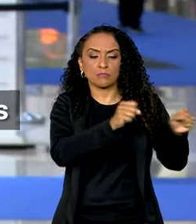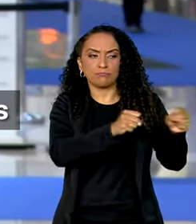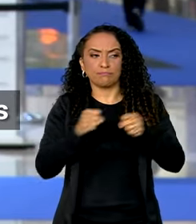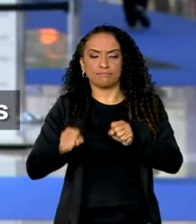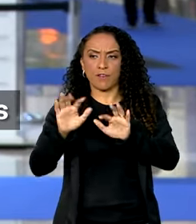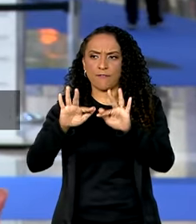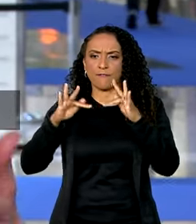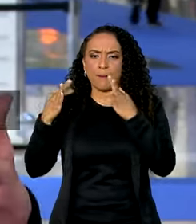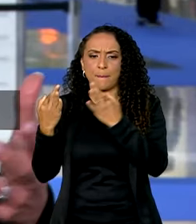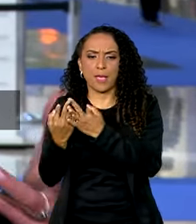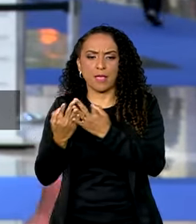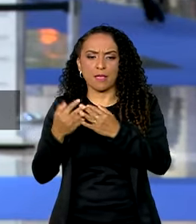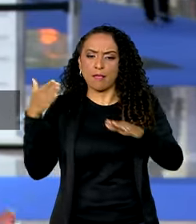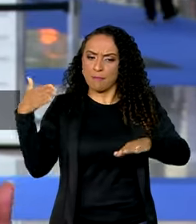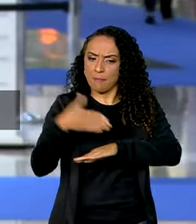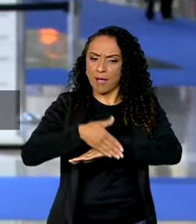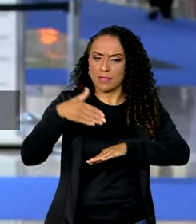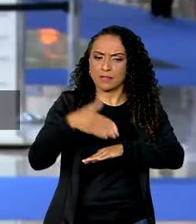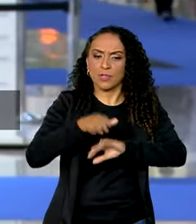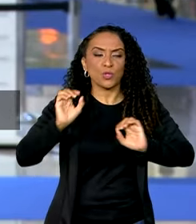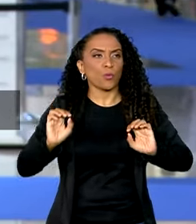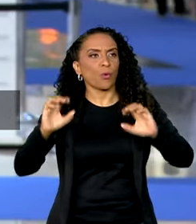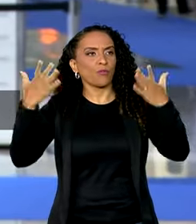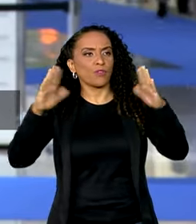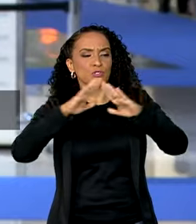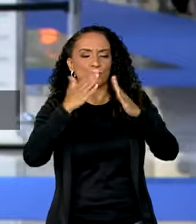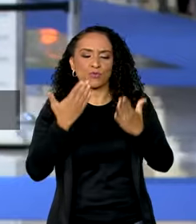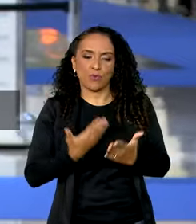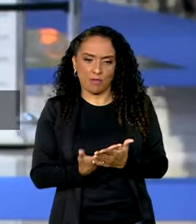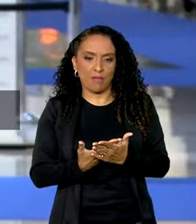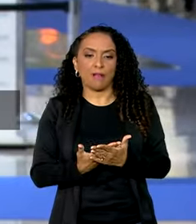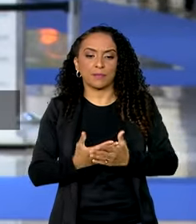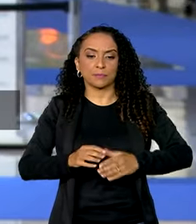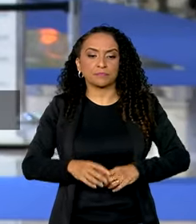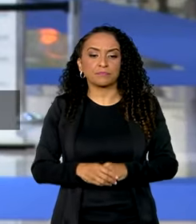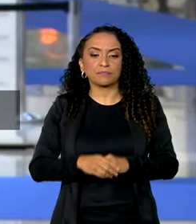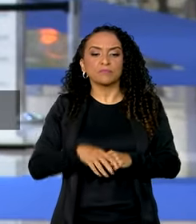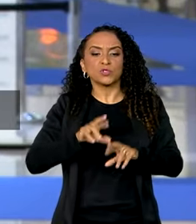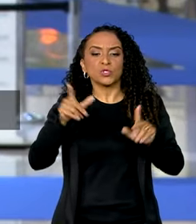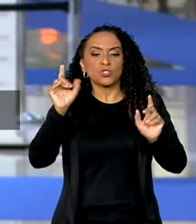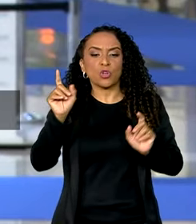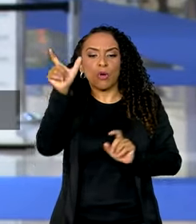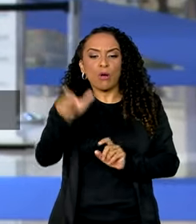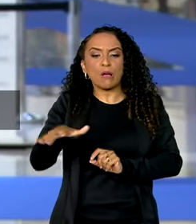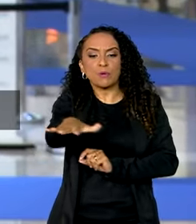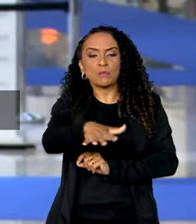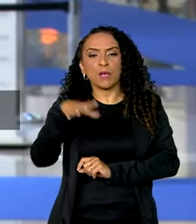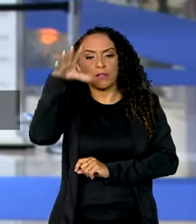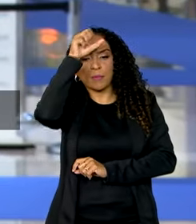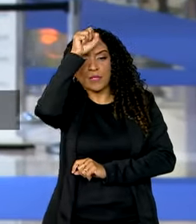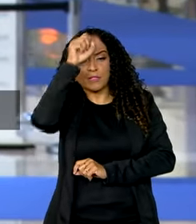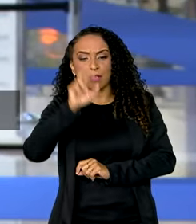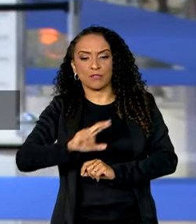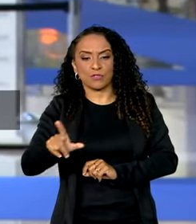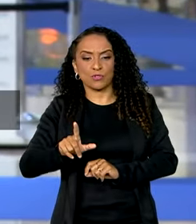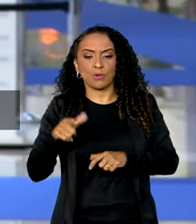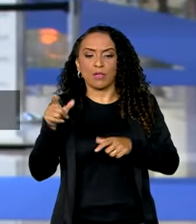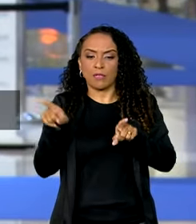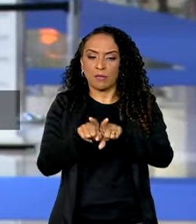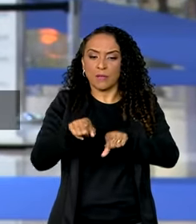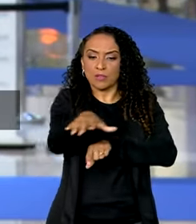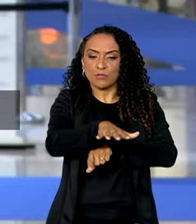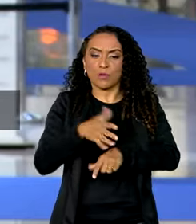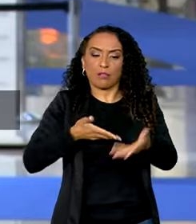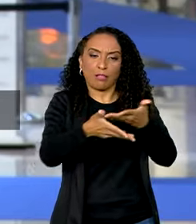empoderar a la familia que participe, como el entorno escolar no es solamente un espacio de aprendizaje, sino también es un espacio